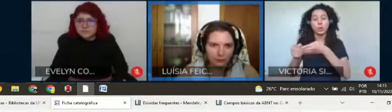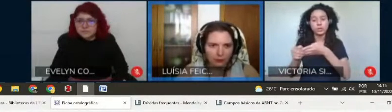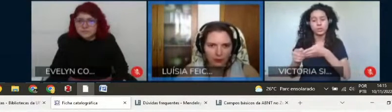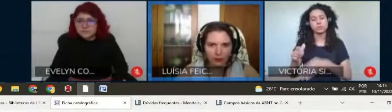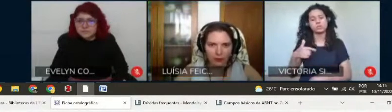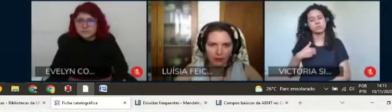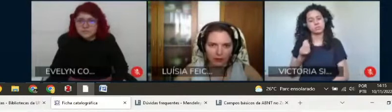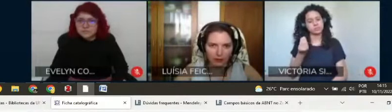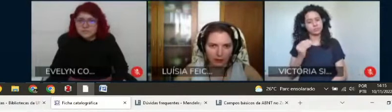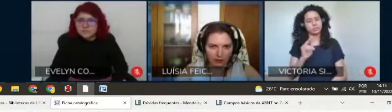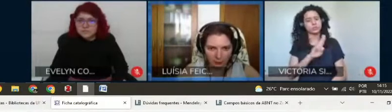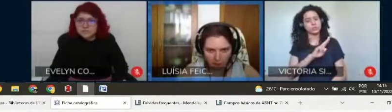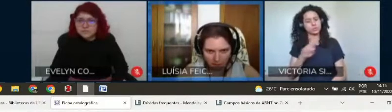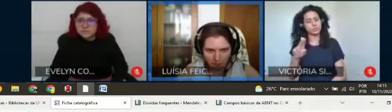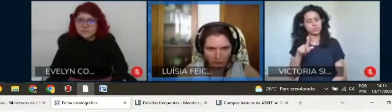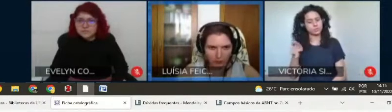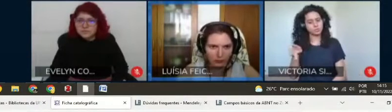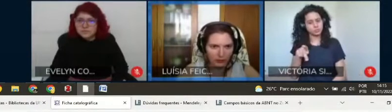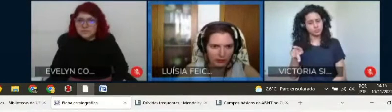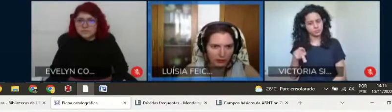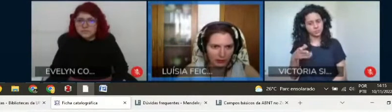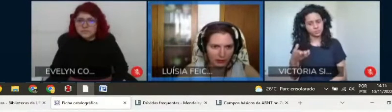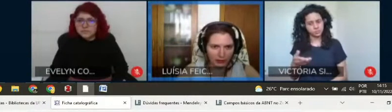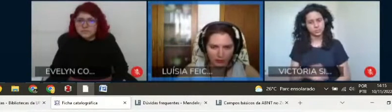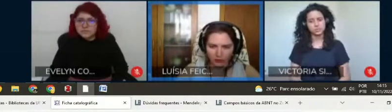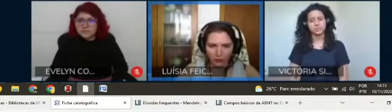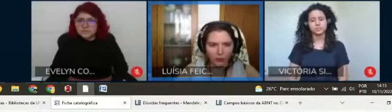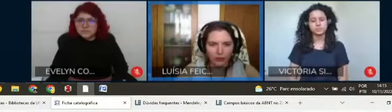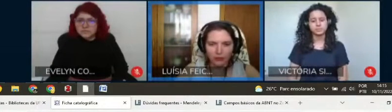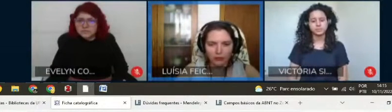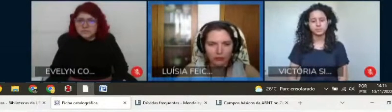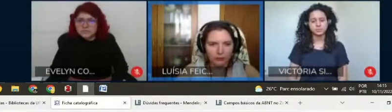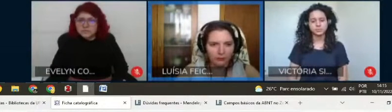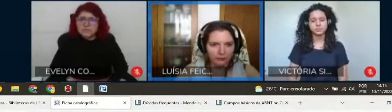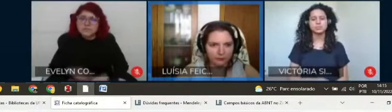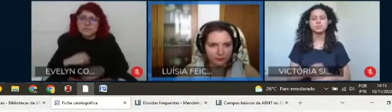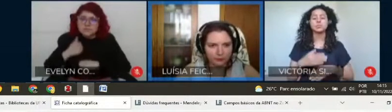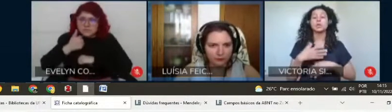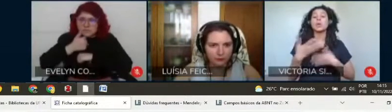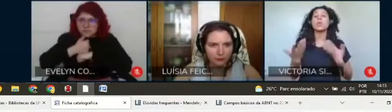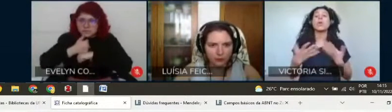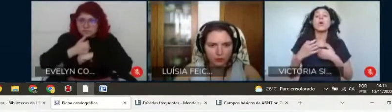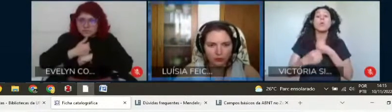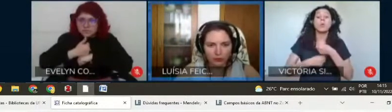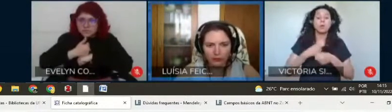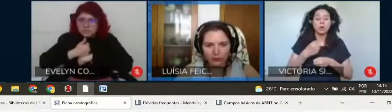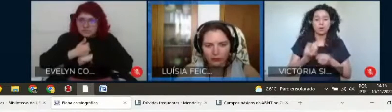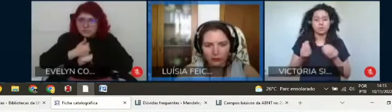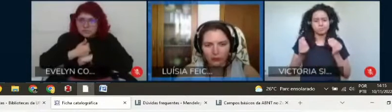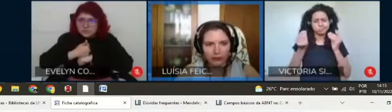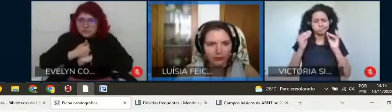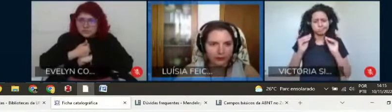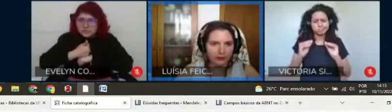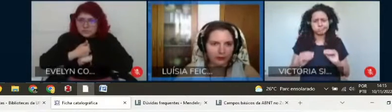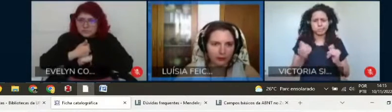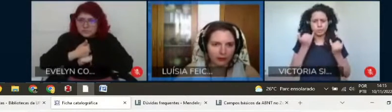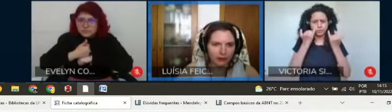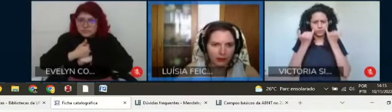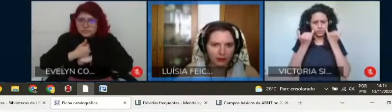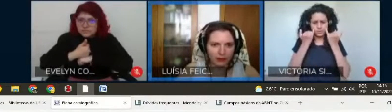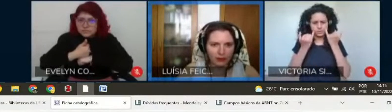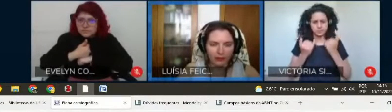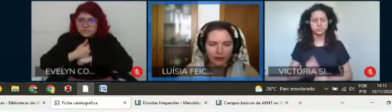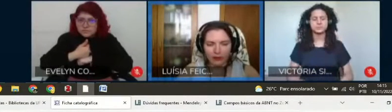Lentes. Ela é uma professora. Daí eu digo o ano, o número de